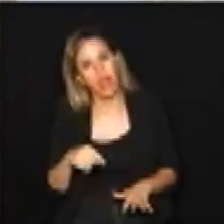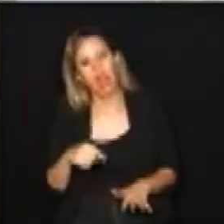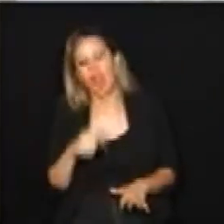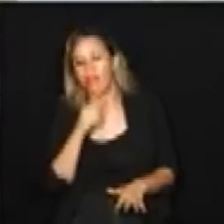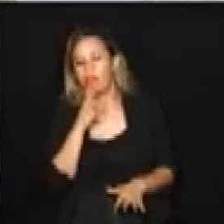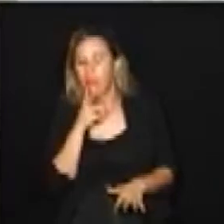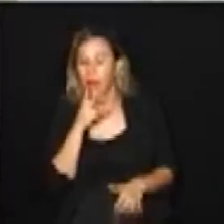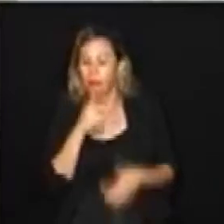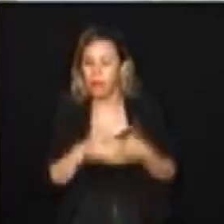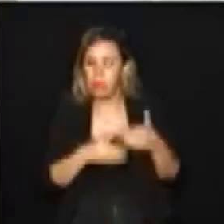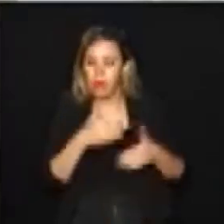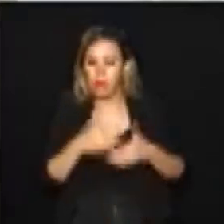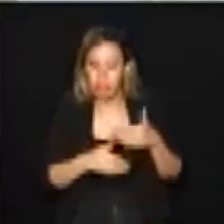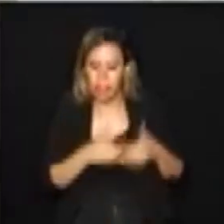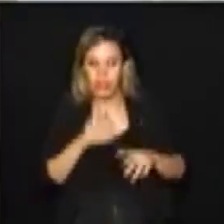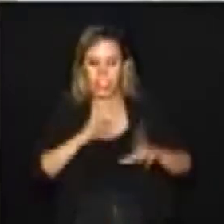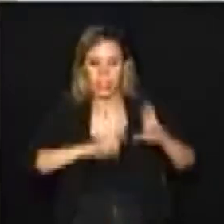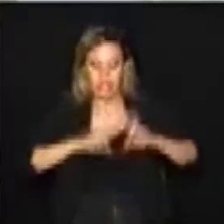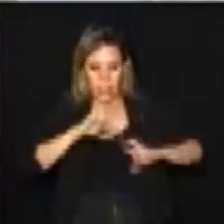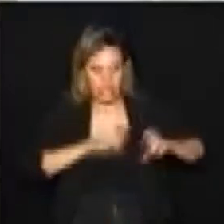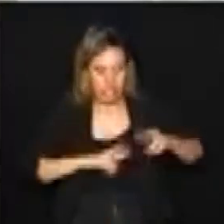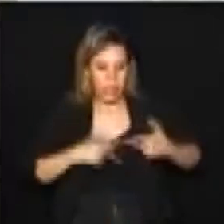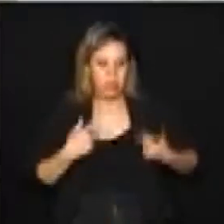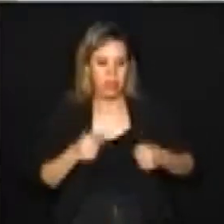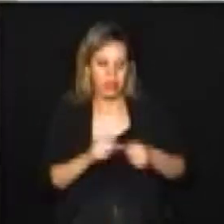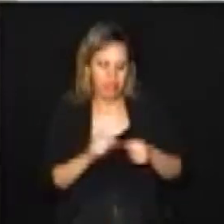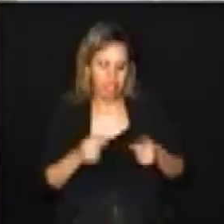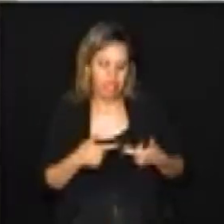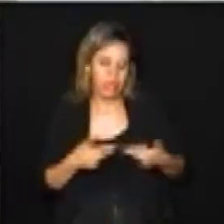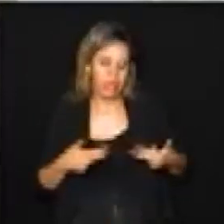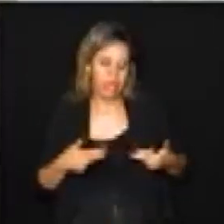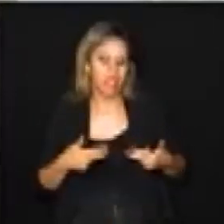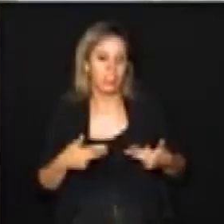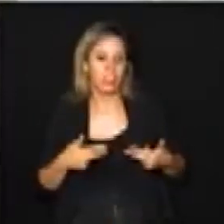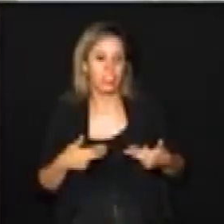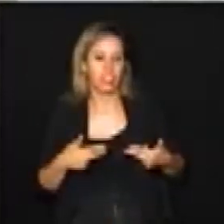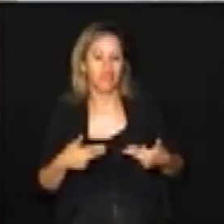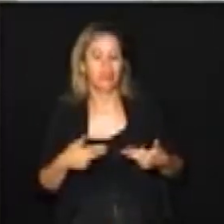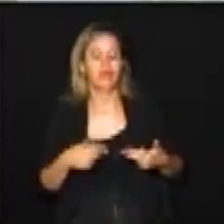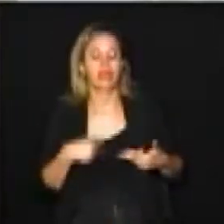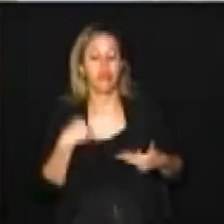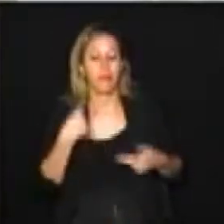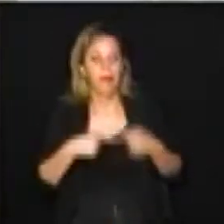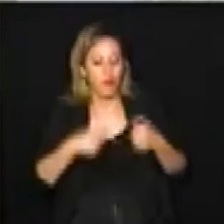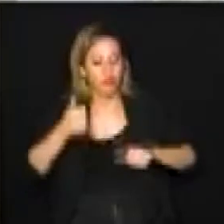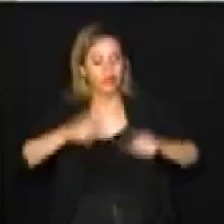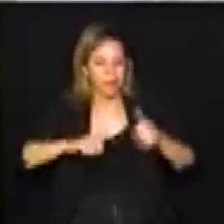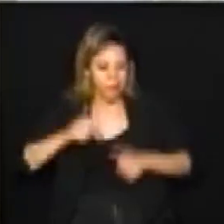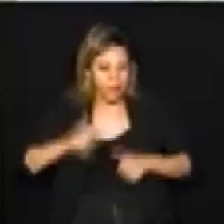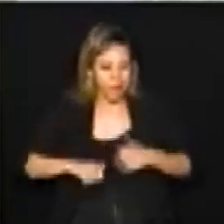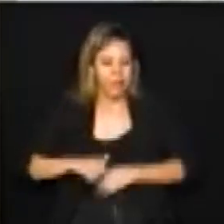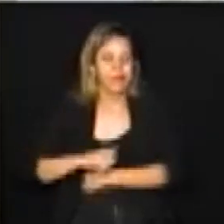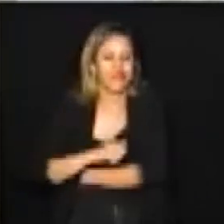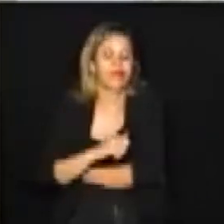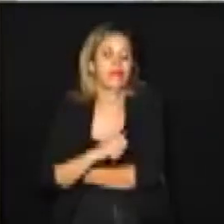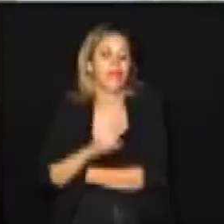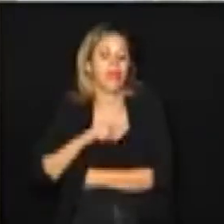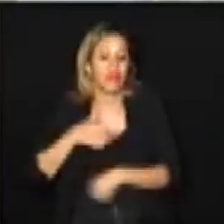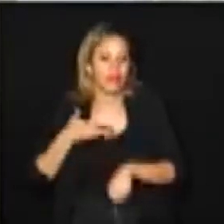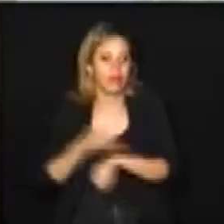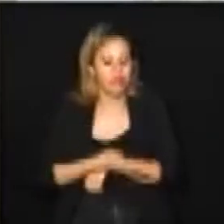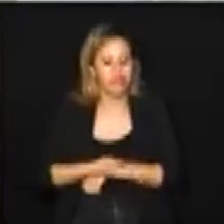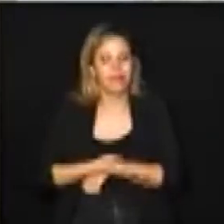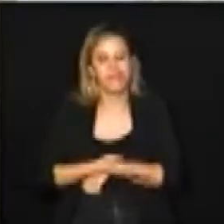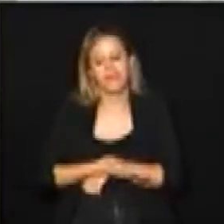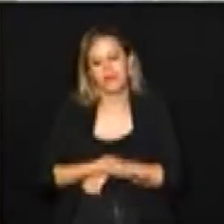processo. A pessoa precisa fazer, ela vai fazer os seus exames, ela vai avaliar, vai fazer a visita